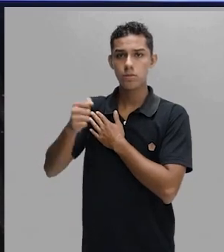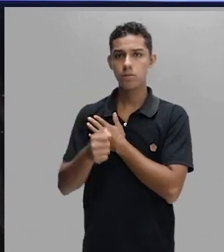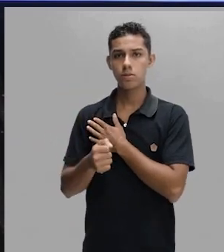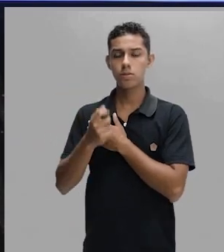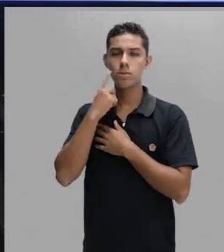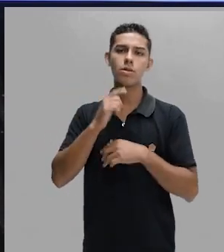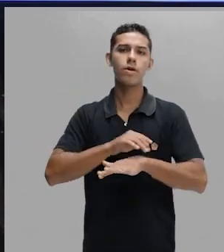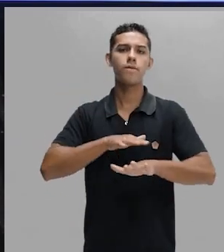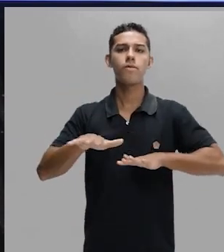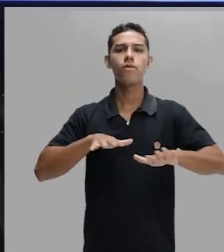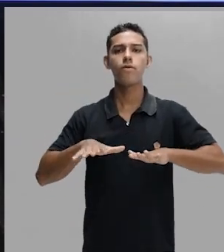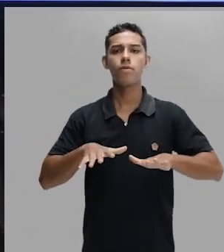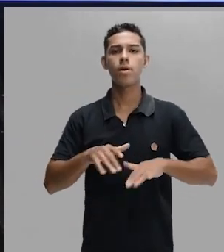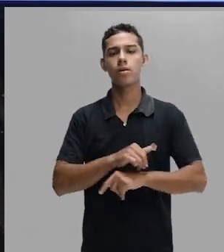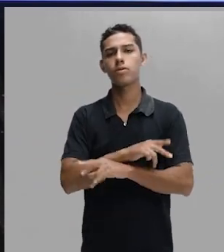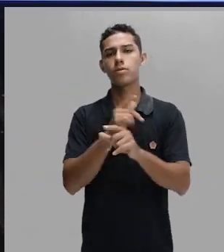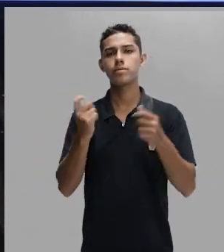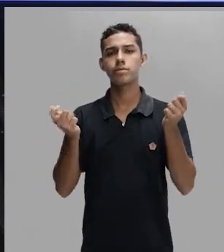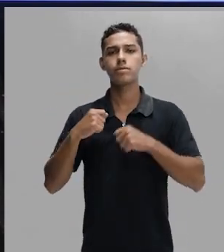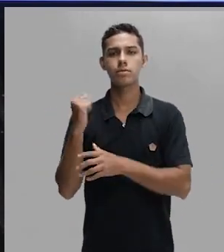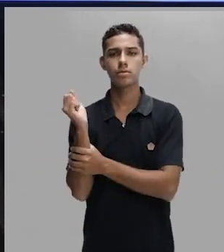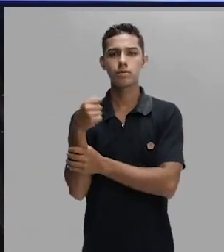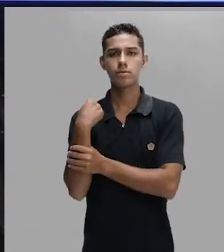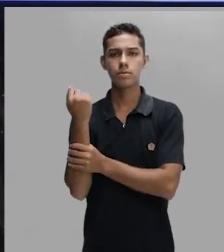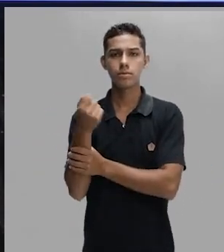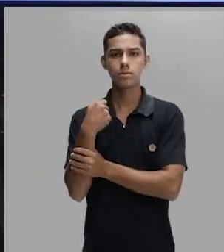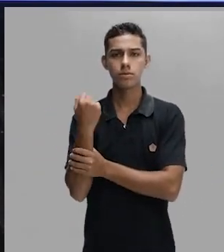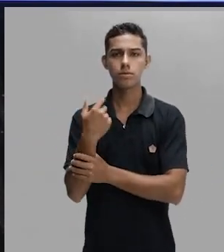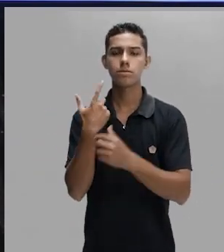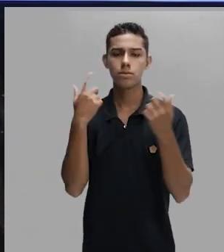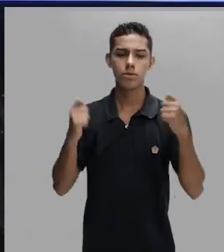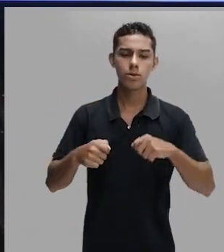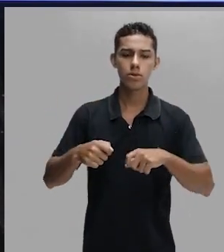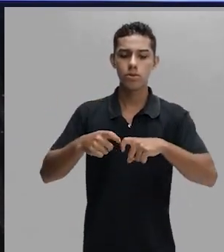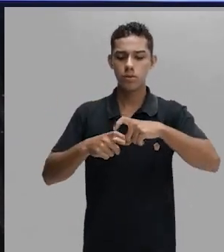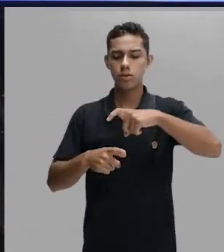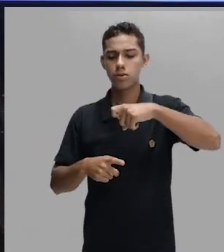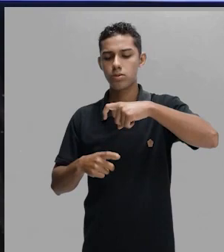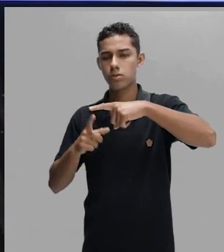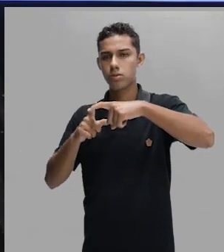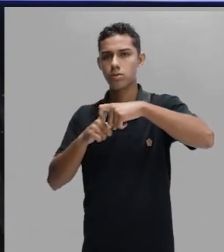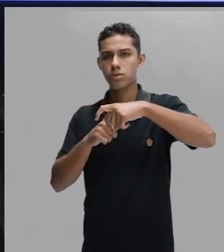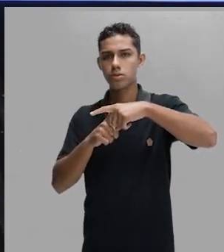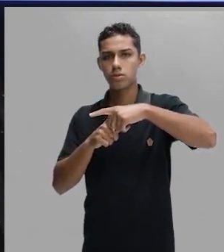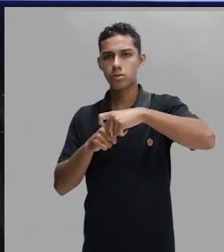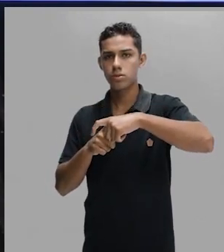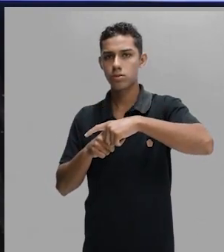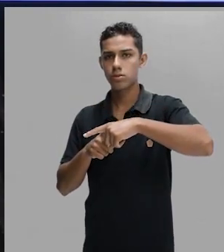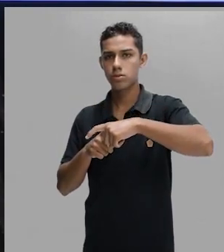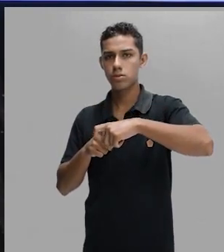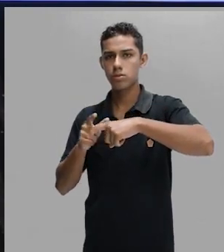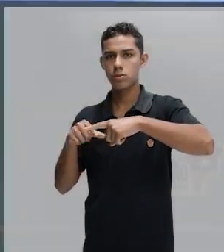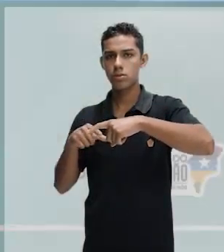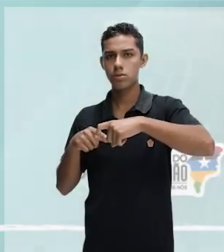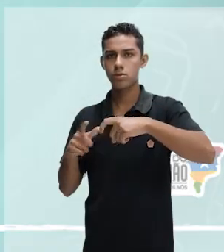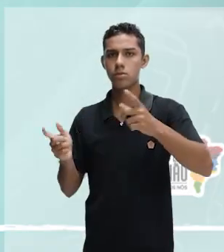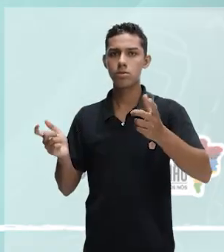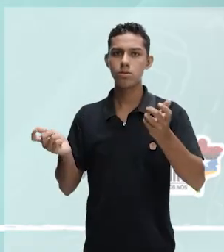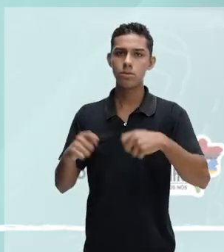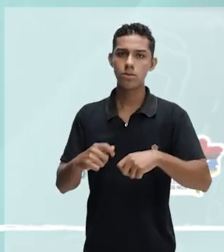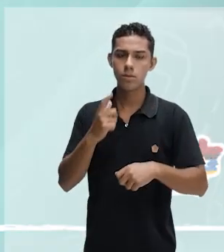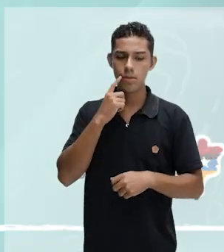vários movimentos são permitidos através da minha articulação do ombro, do joelho. São as articulações do quê? Sinoviais, estão dentro de bolsas